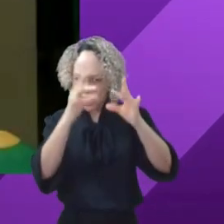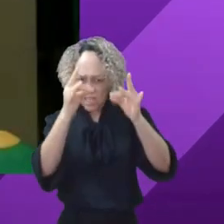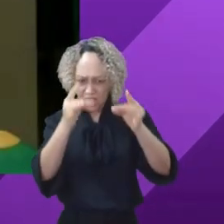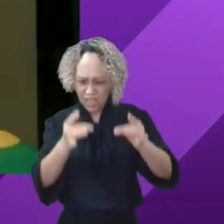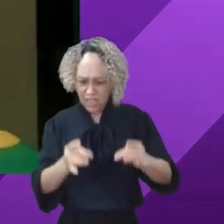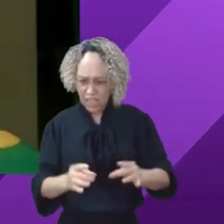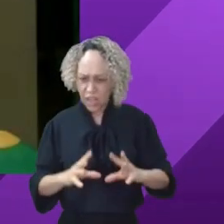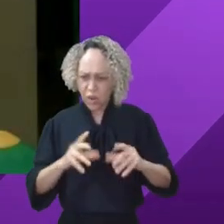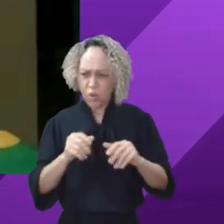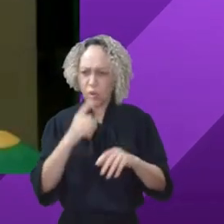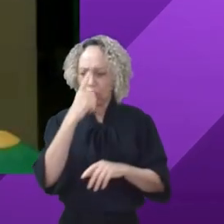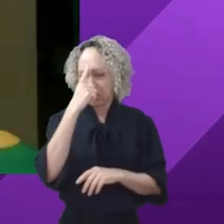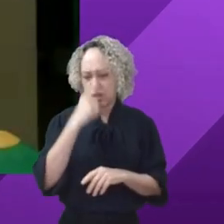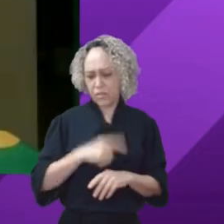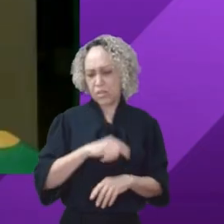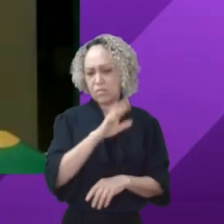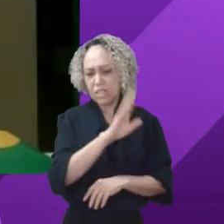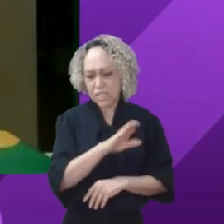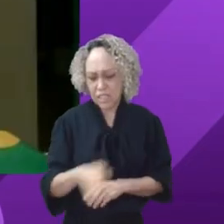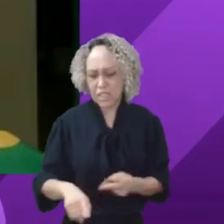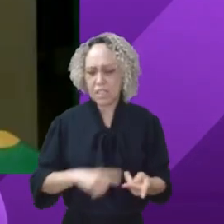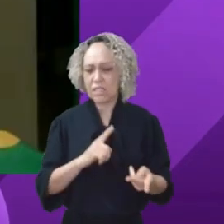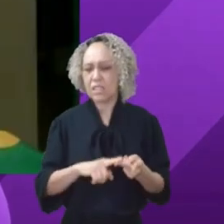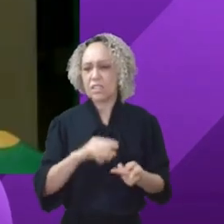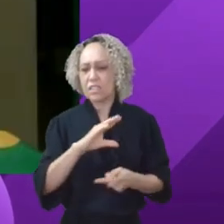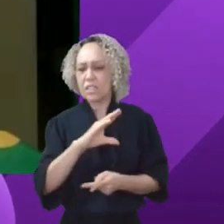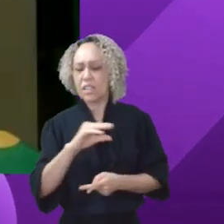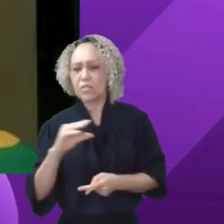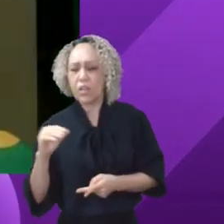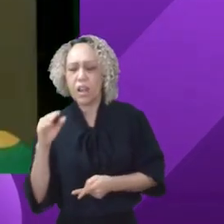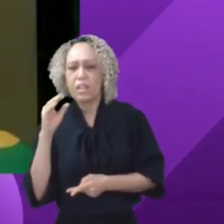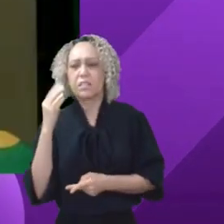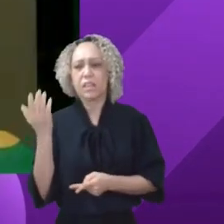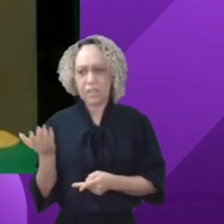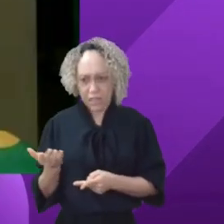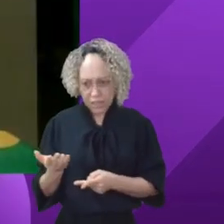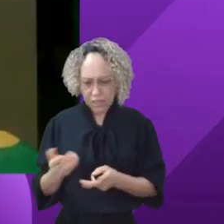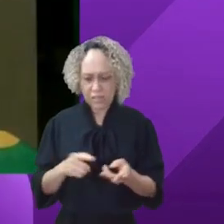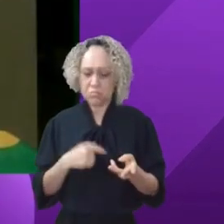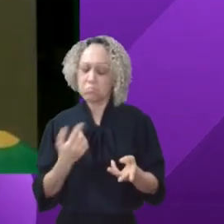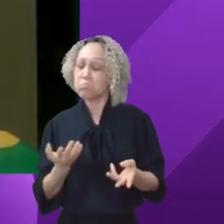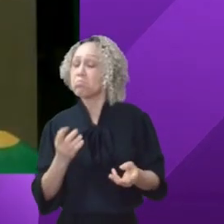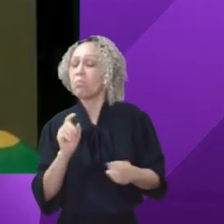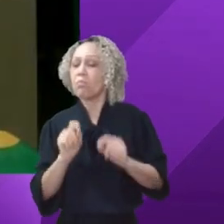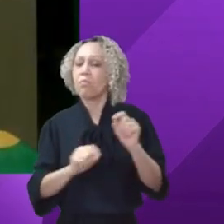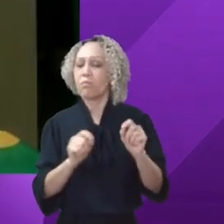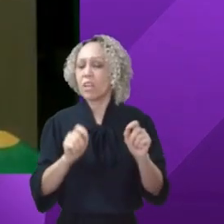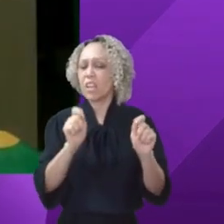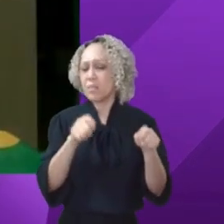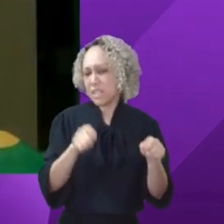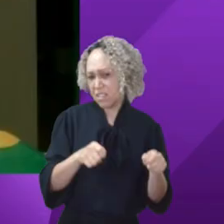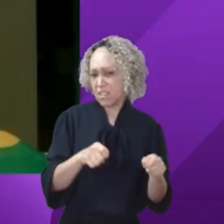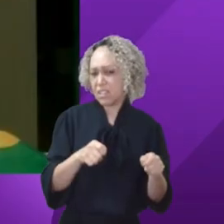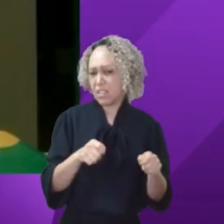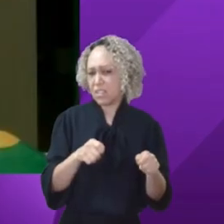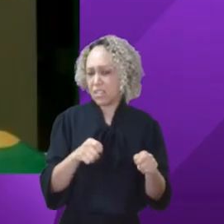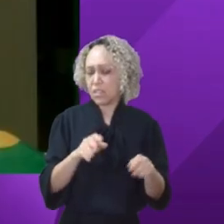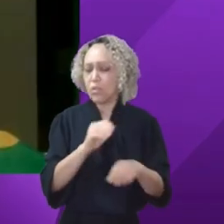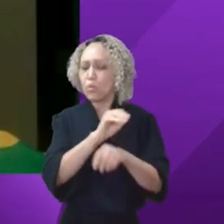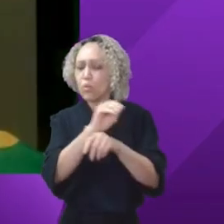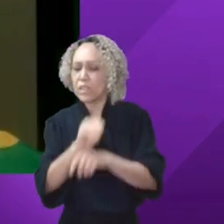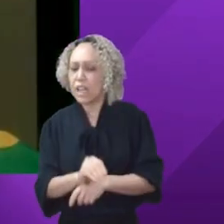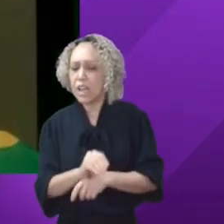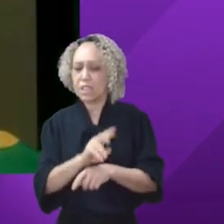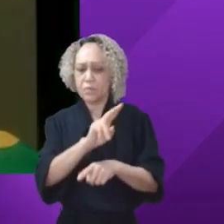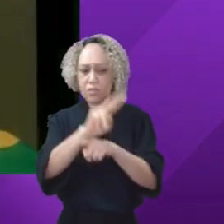e adolescentes, qual é esse sentido, né, das necessidades, das exigências de cuidado,